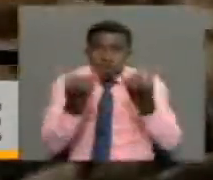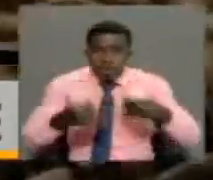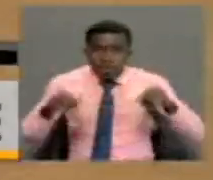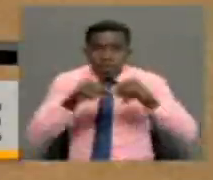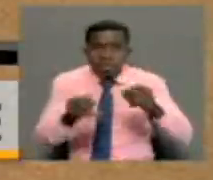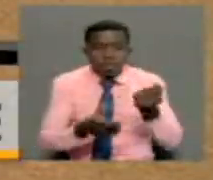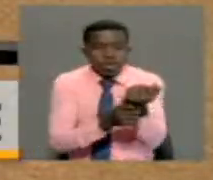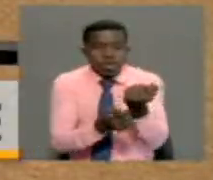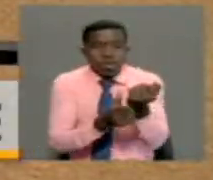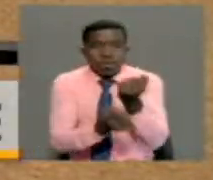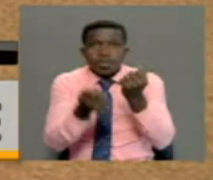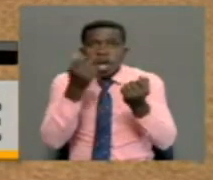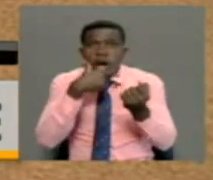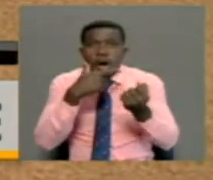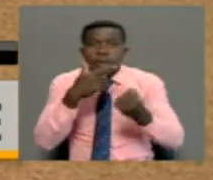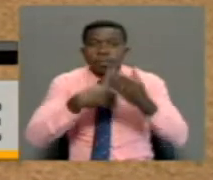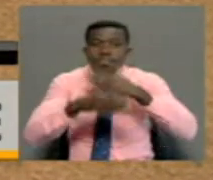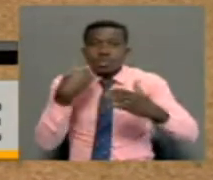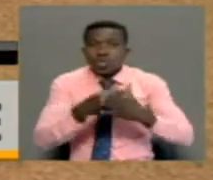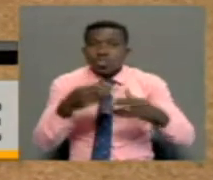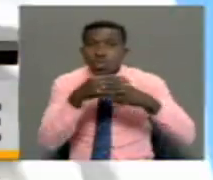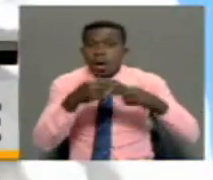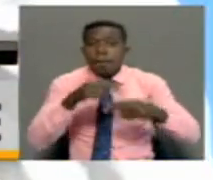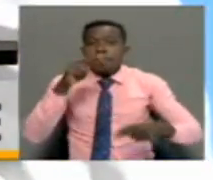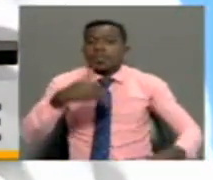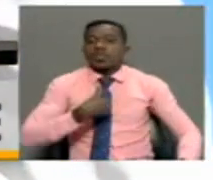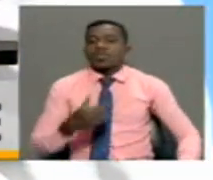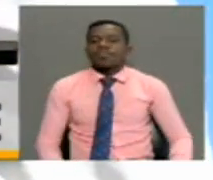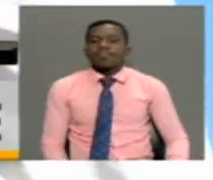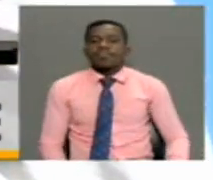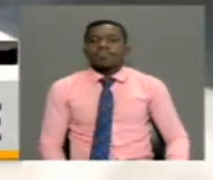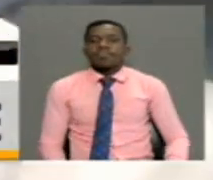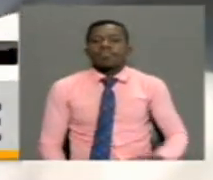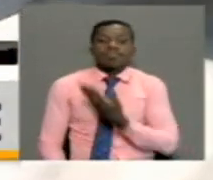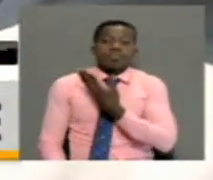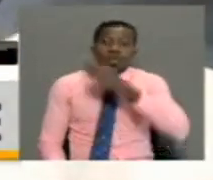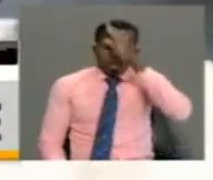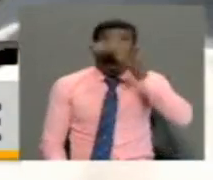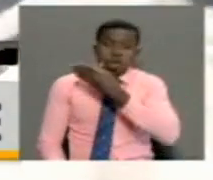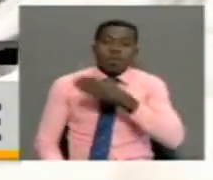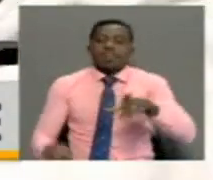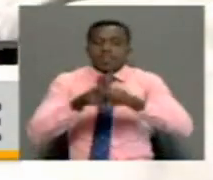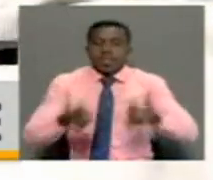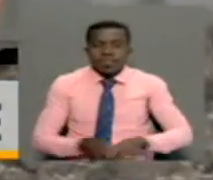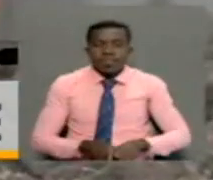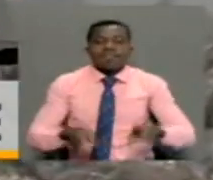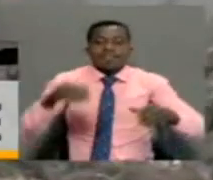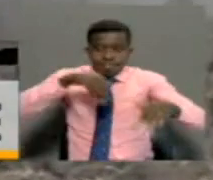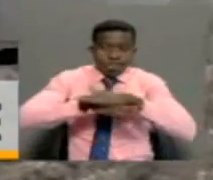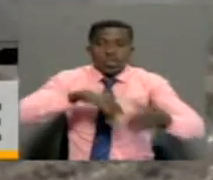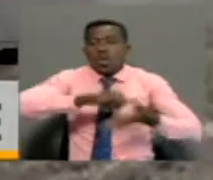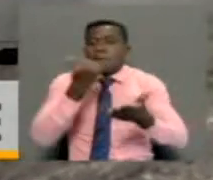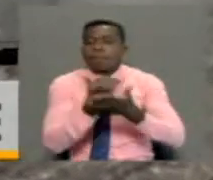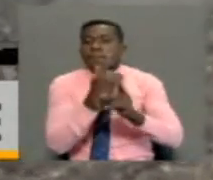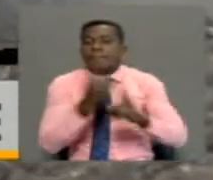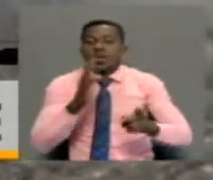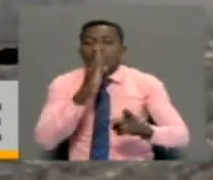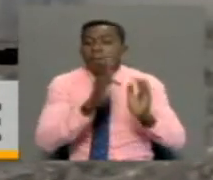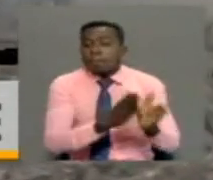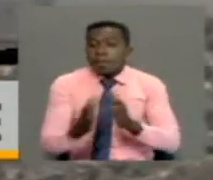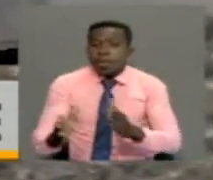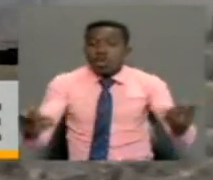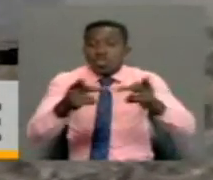tipo de cereal que vai para a indústria. Quem também abraçou o desafio de produzir trigo é o empresário Domingos David, que já prepara os